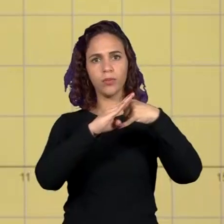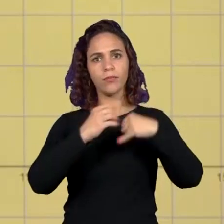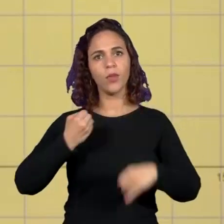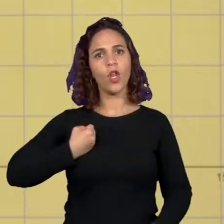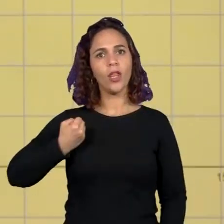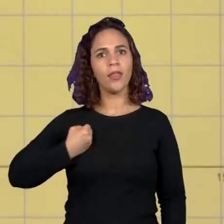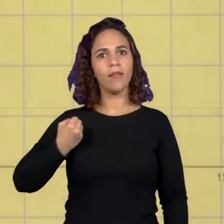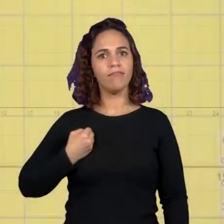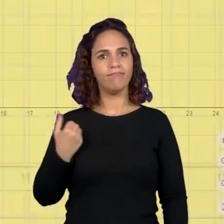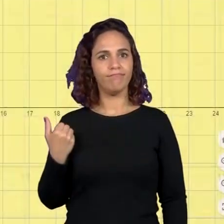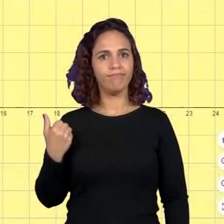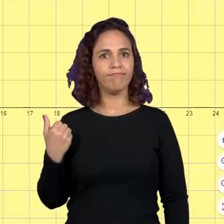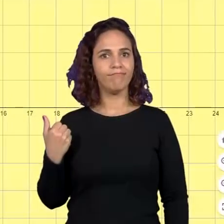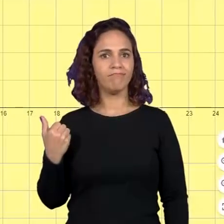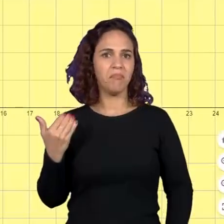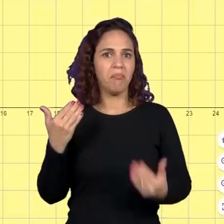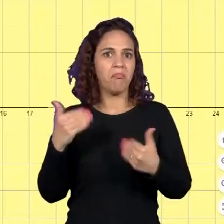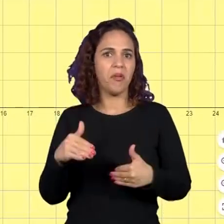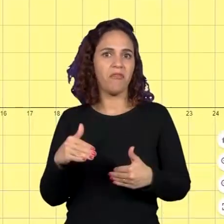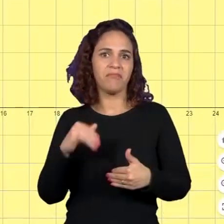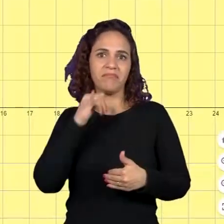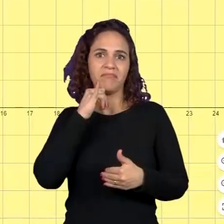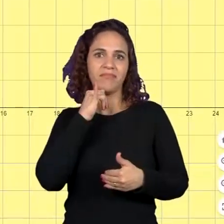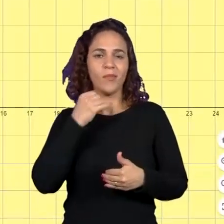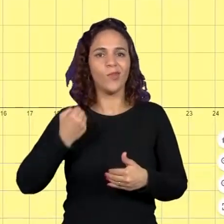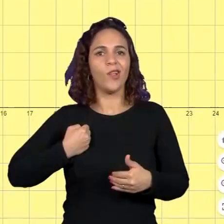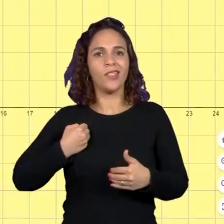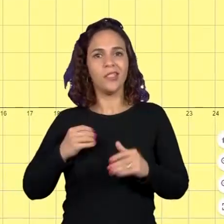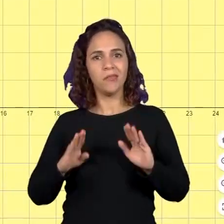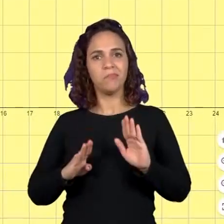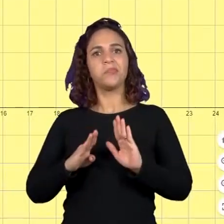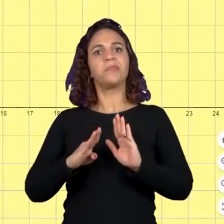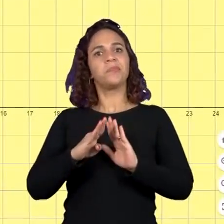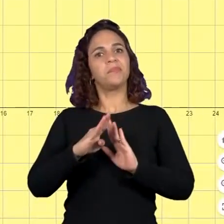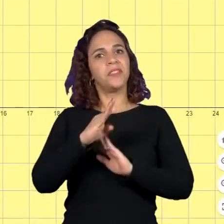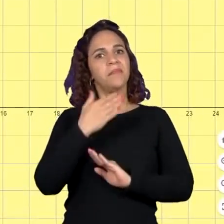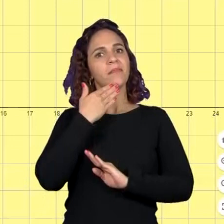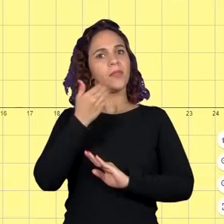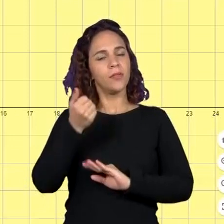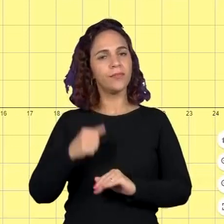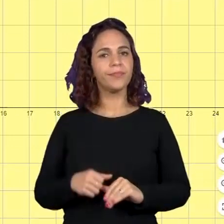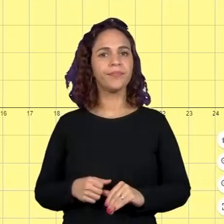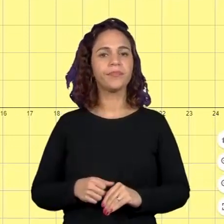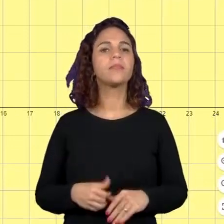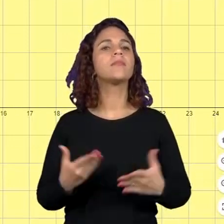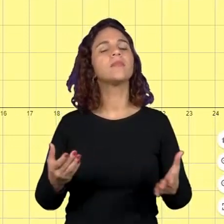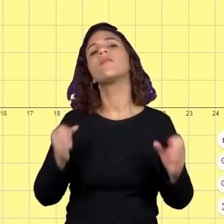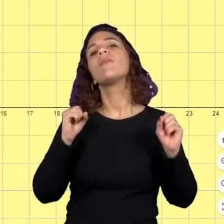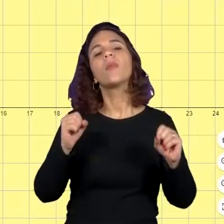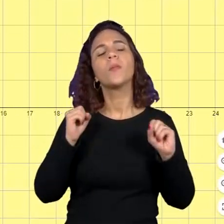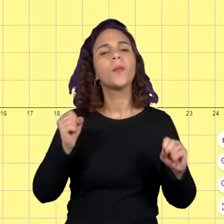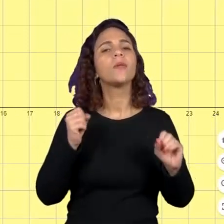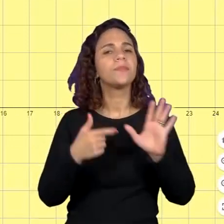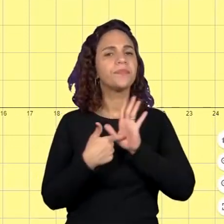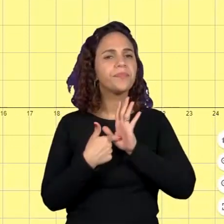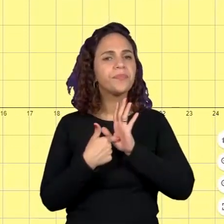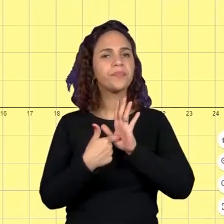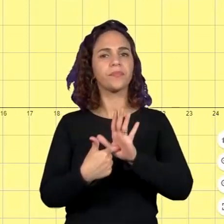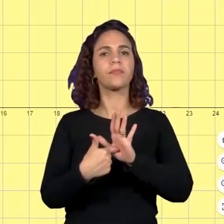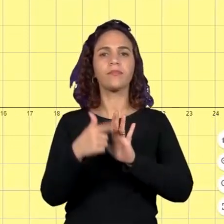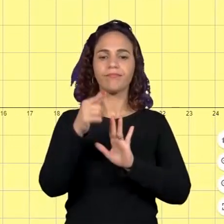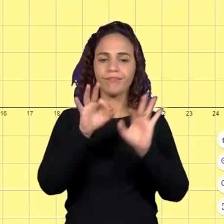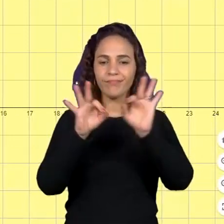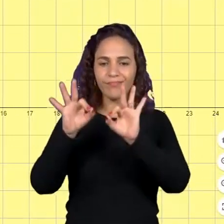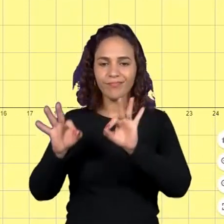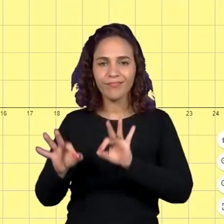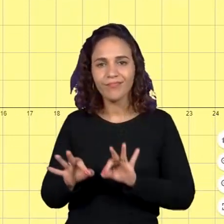notas, certo, professora Juliana? Então, bom. pode pegar lá da nossa sede, né, as notas que aparecem, e você montar um